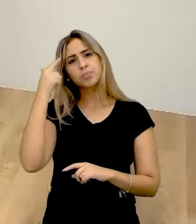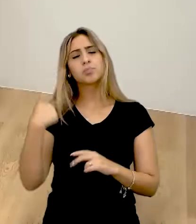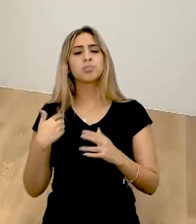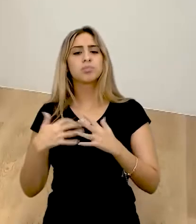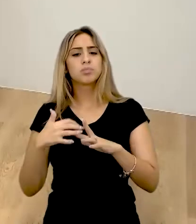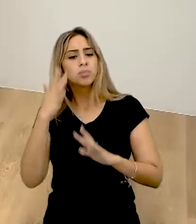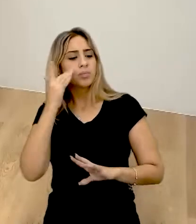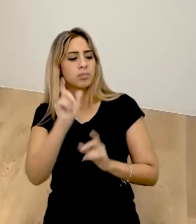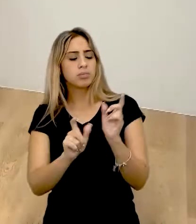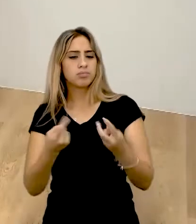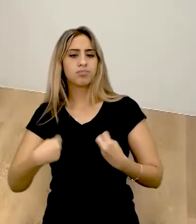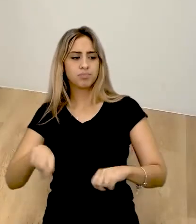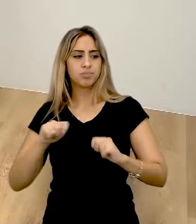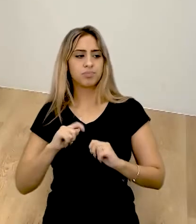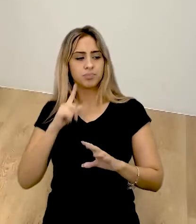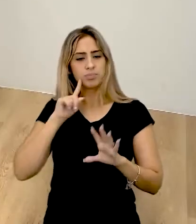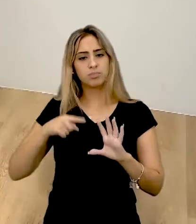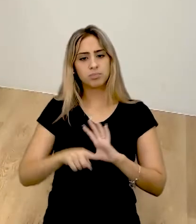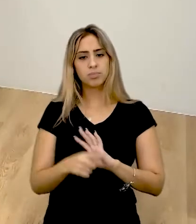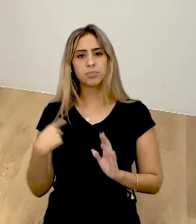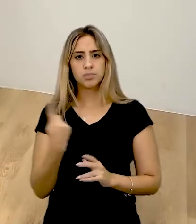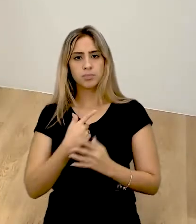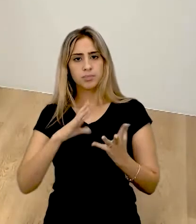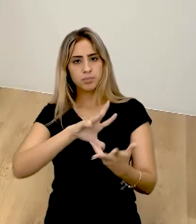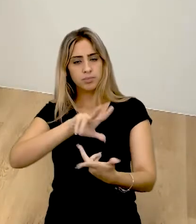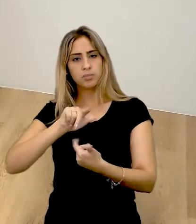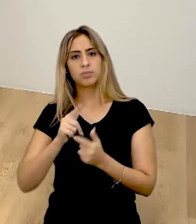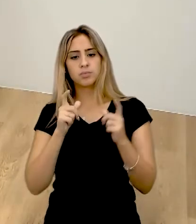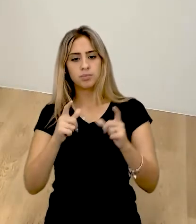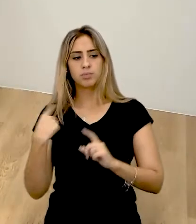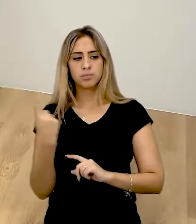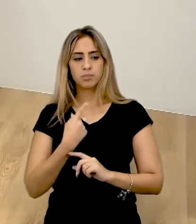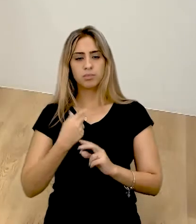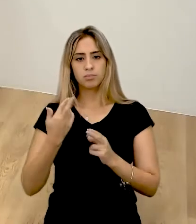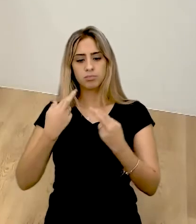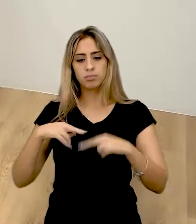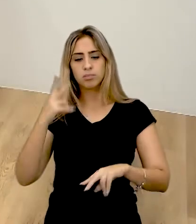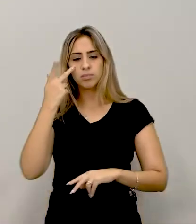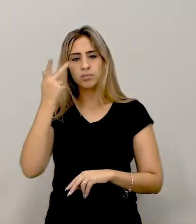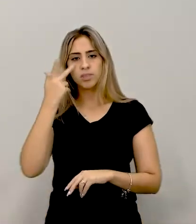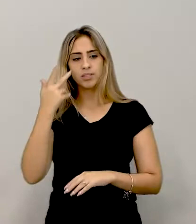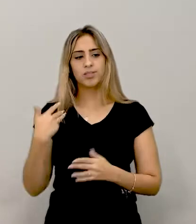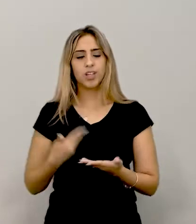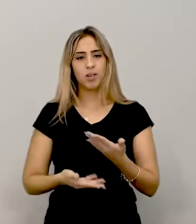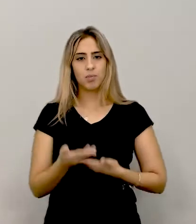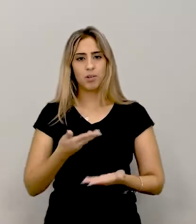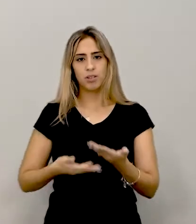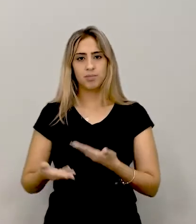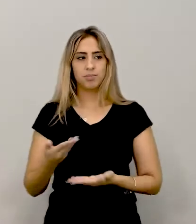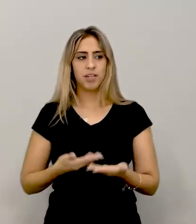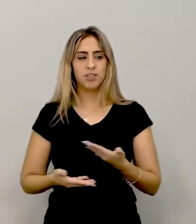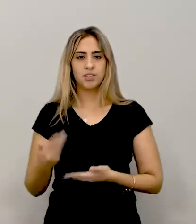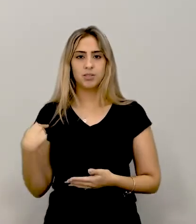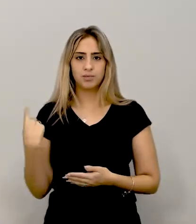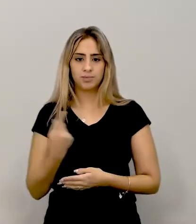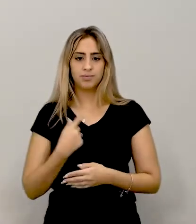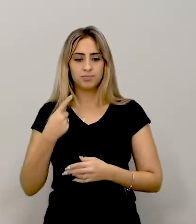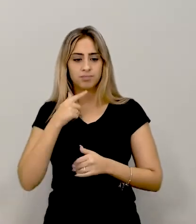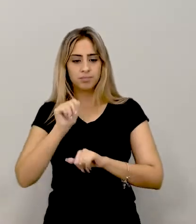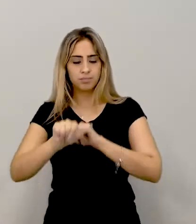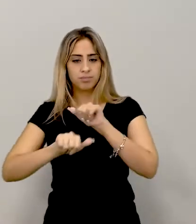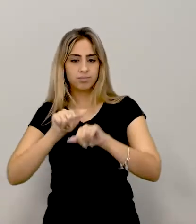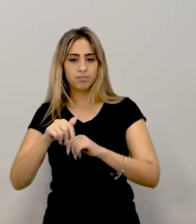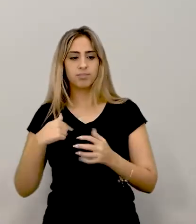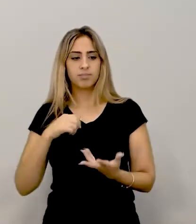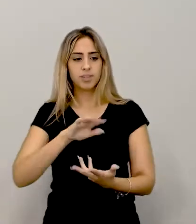ele consome infinitamente em um mundo onde o nosso recurso natural, ele é finito. E aí tem toda a transformação do